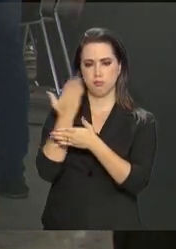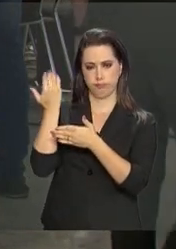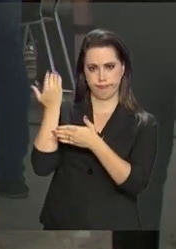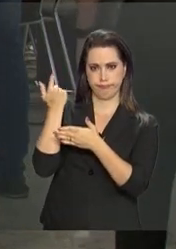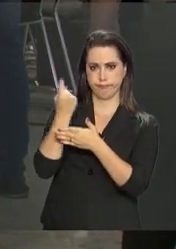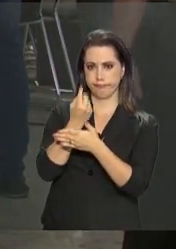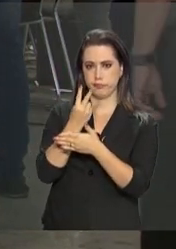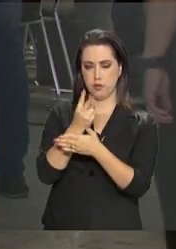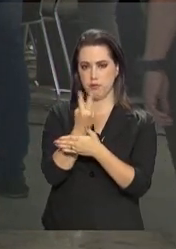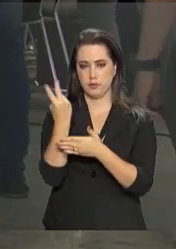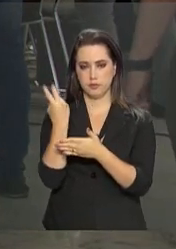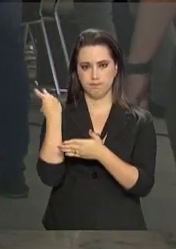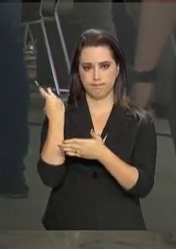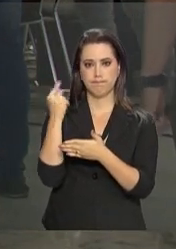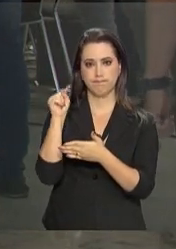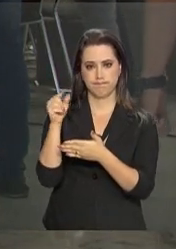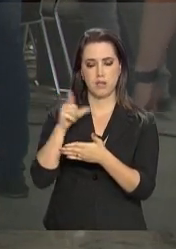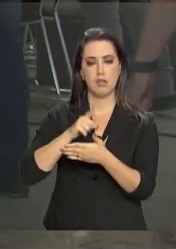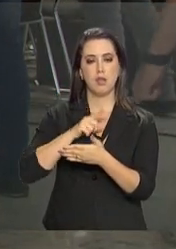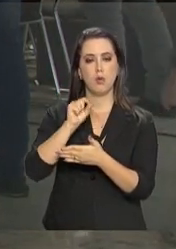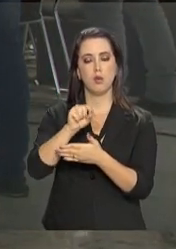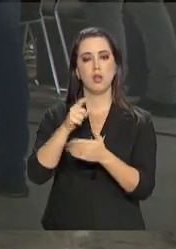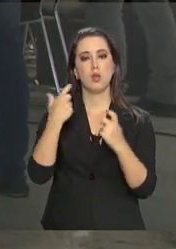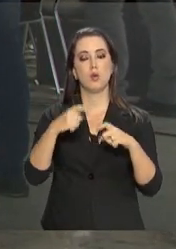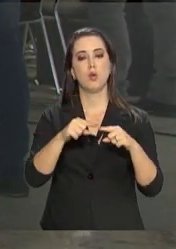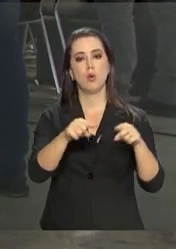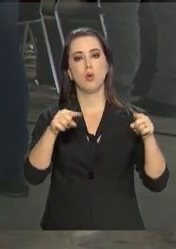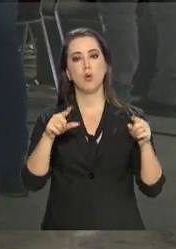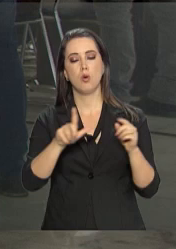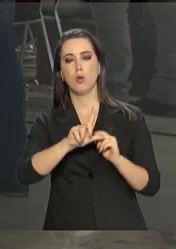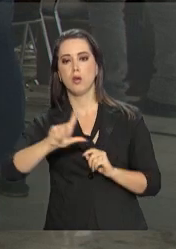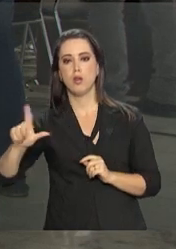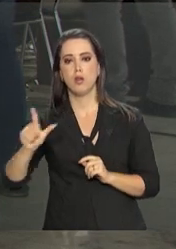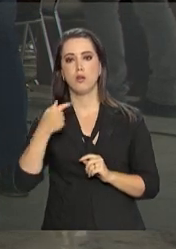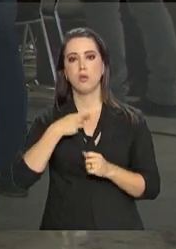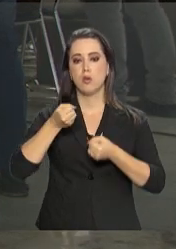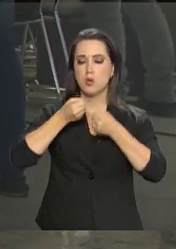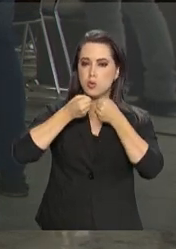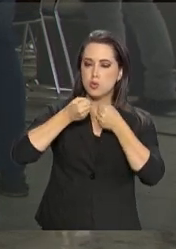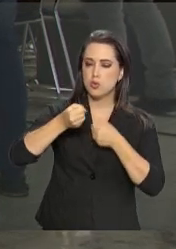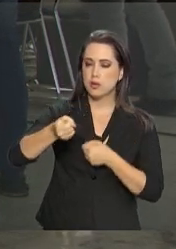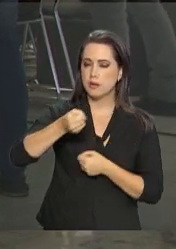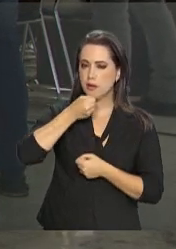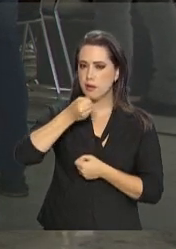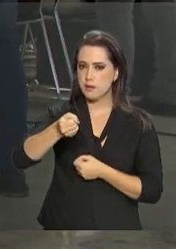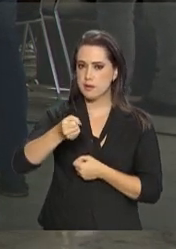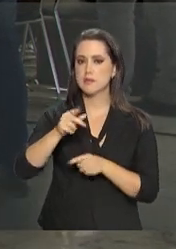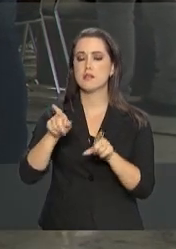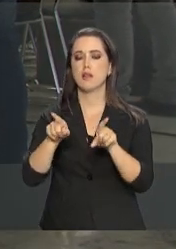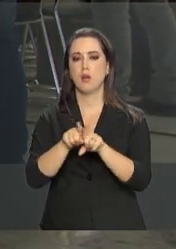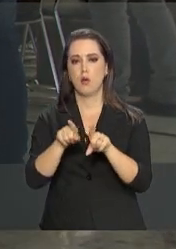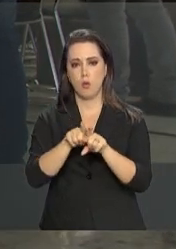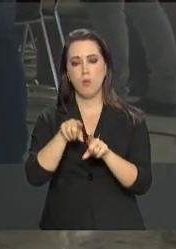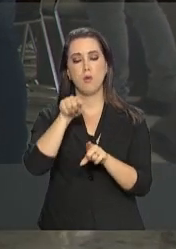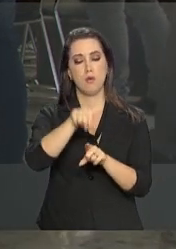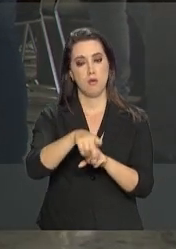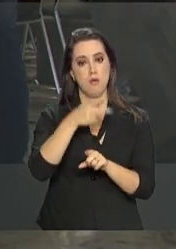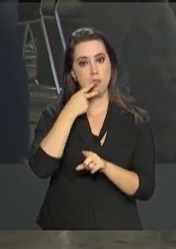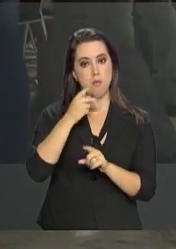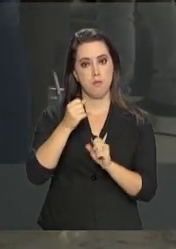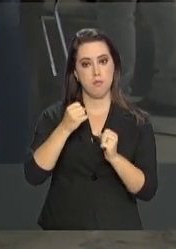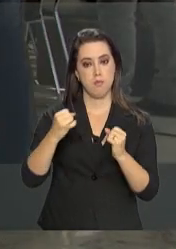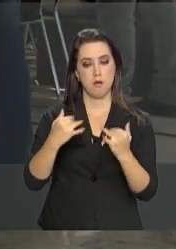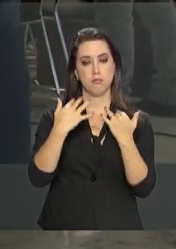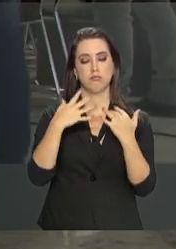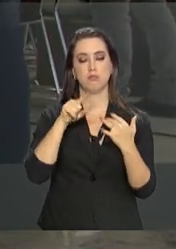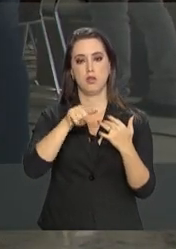do Salão Leste, onde deve ocorrer uma declaração à imprensa concedida por Temer e por Bolsonaro. Há dois púlpitos